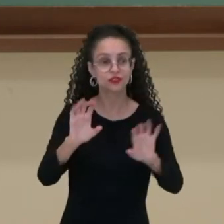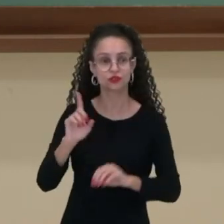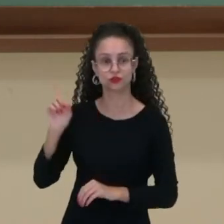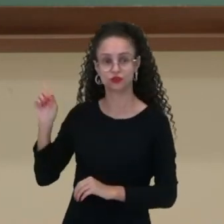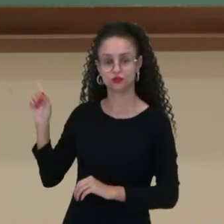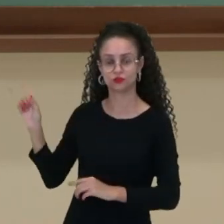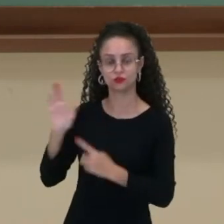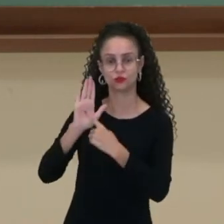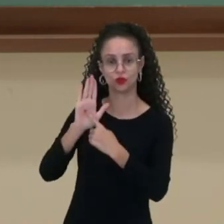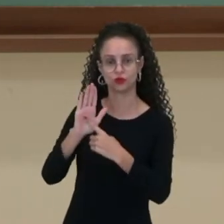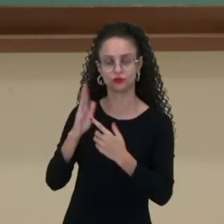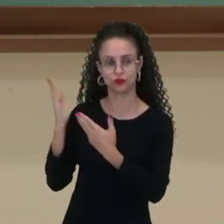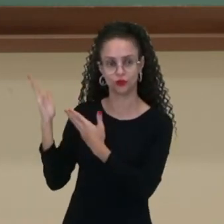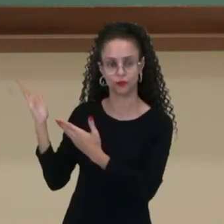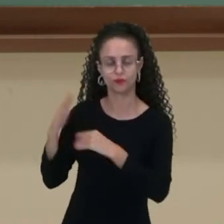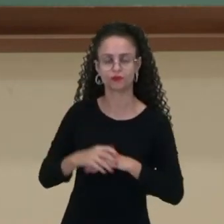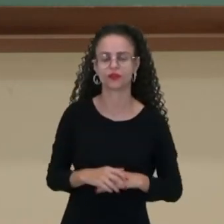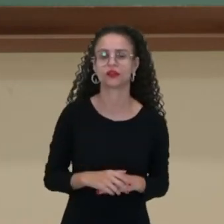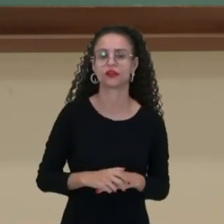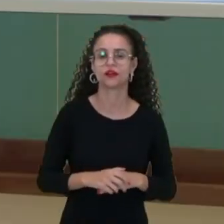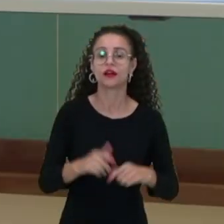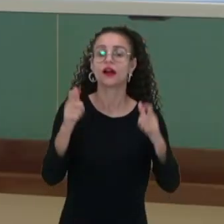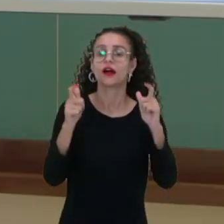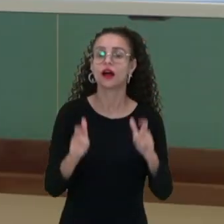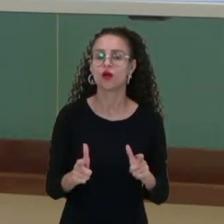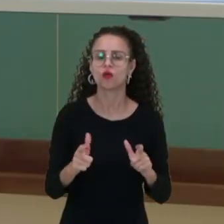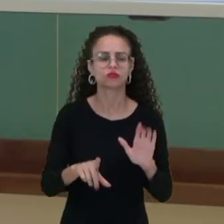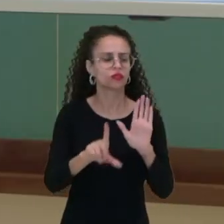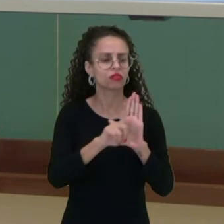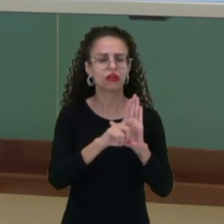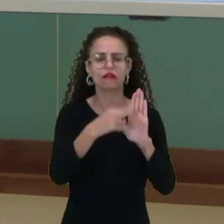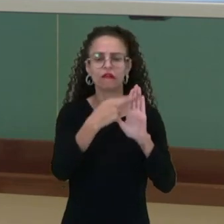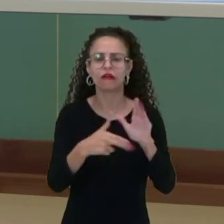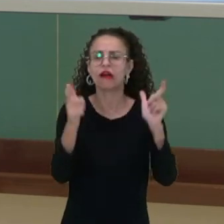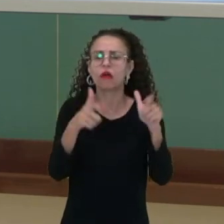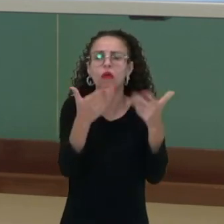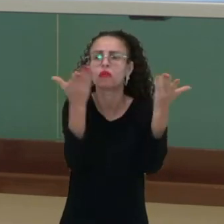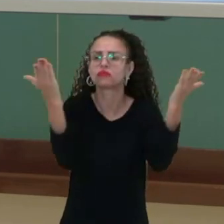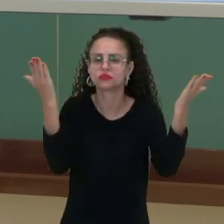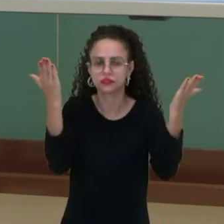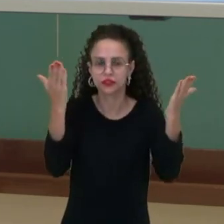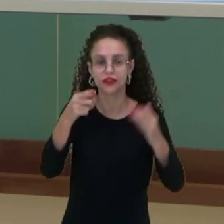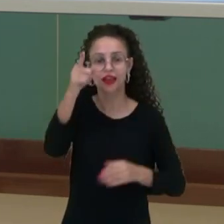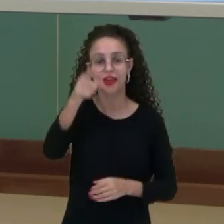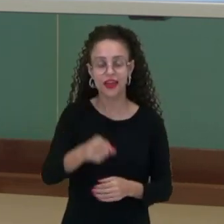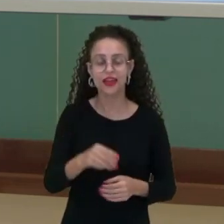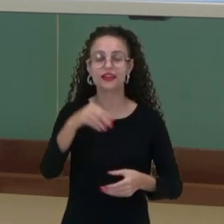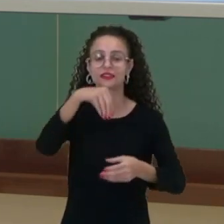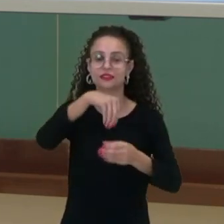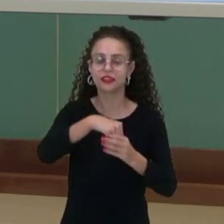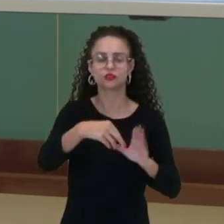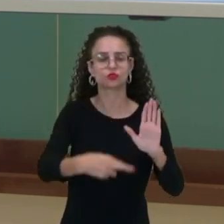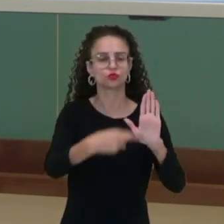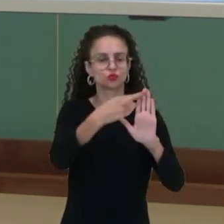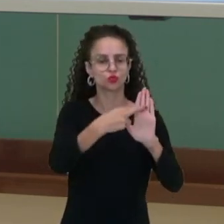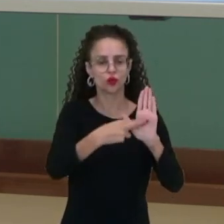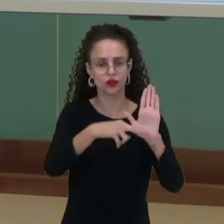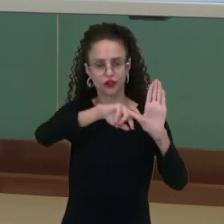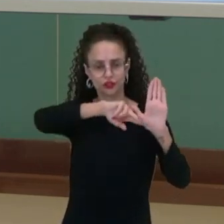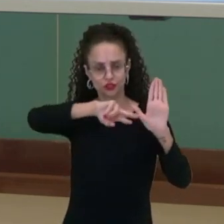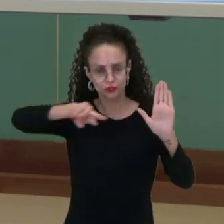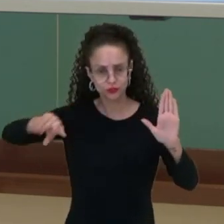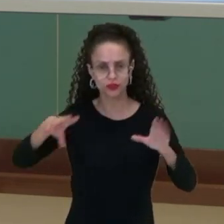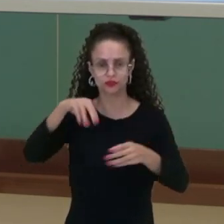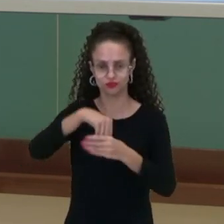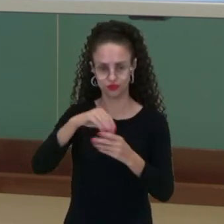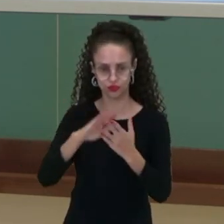que eu trago para vocês. Aonde estão essas leis e regras? No chamado regimento escolar. Já ouviu falar sobre